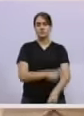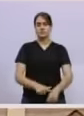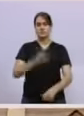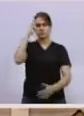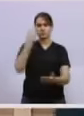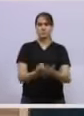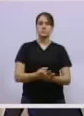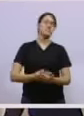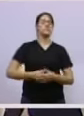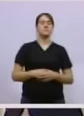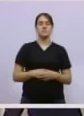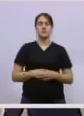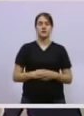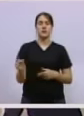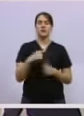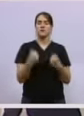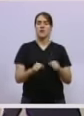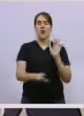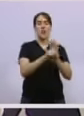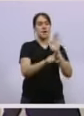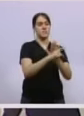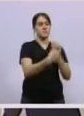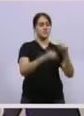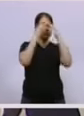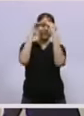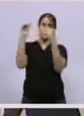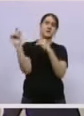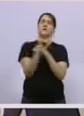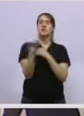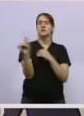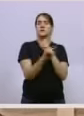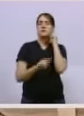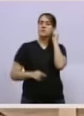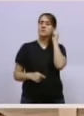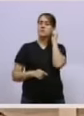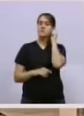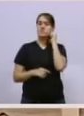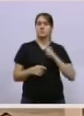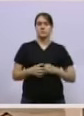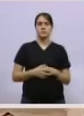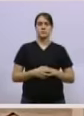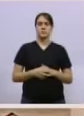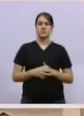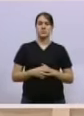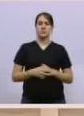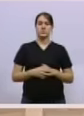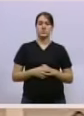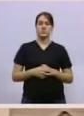significa estabelecer um código de conduta que ele terá que obedecer. Jean Piaget, um dos maiores especialistas em educação no